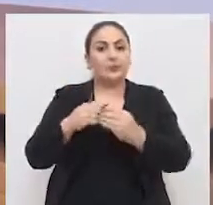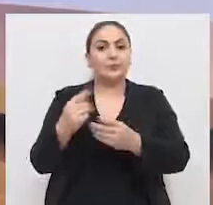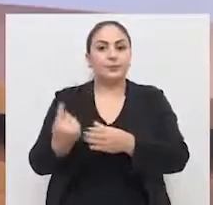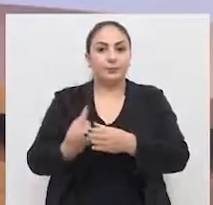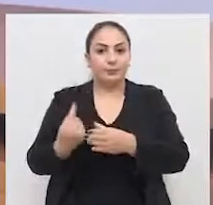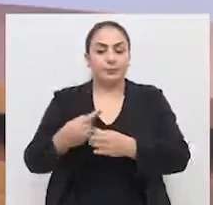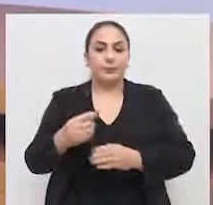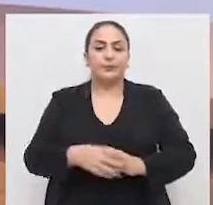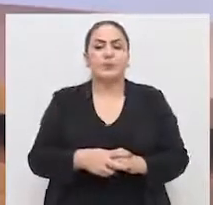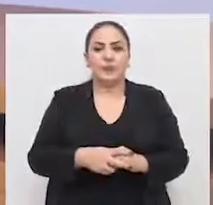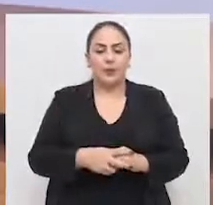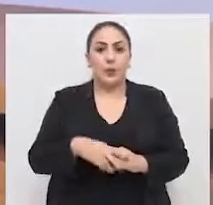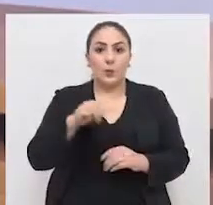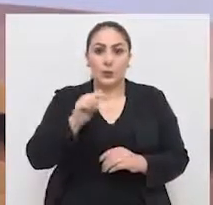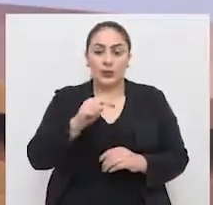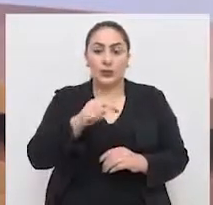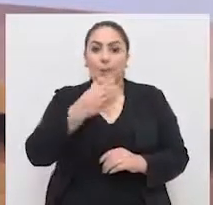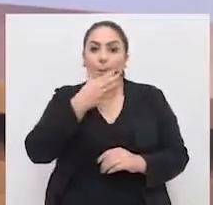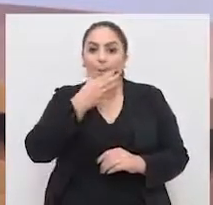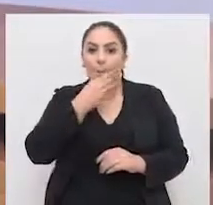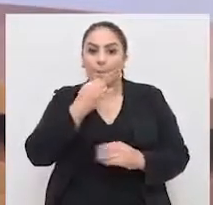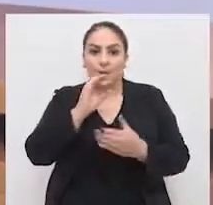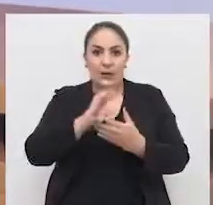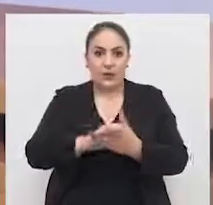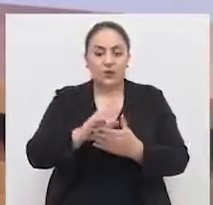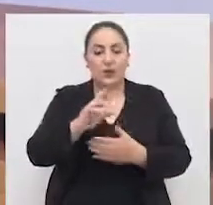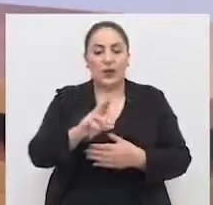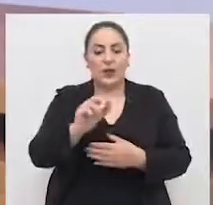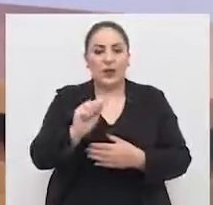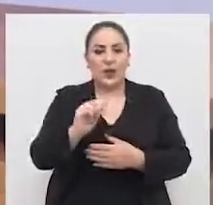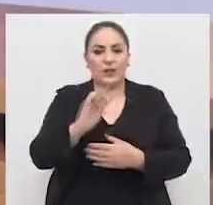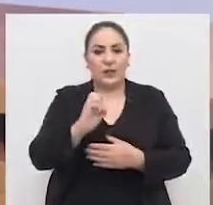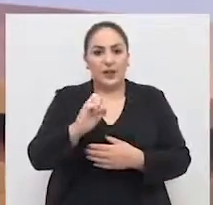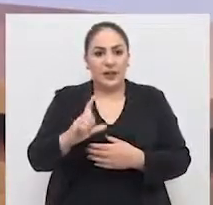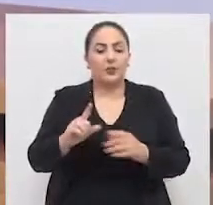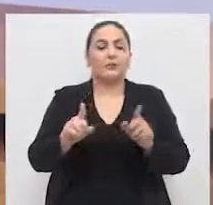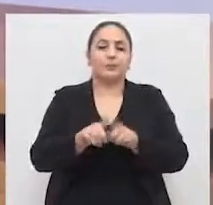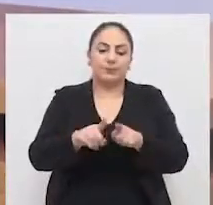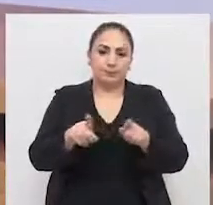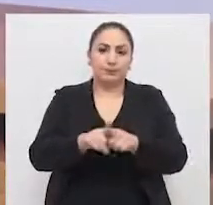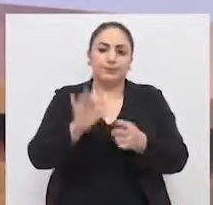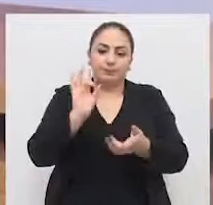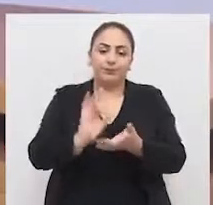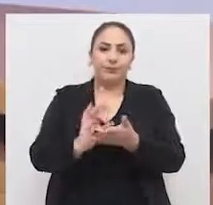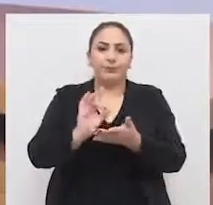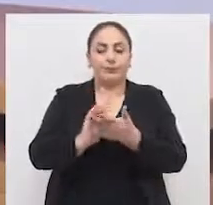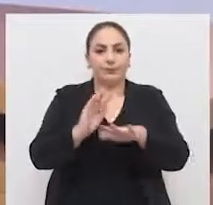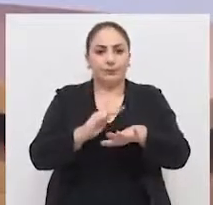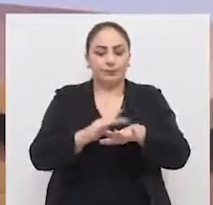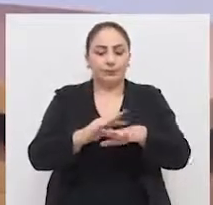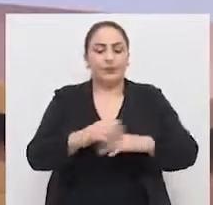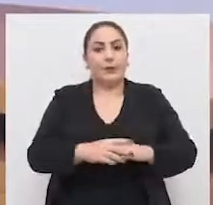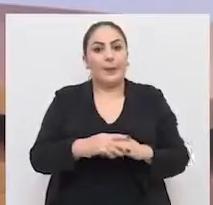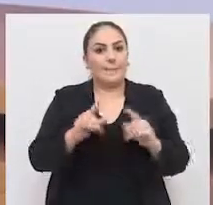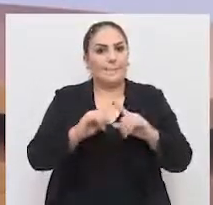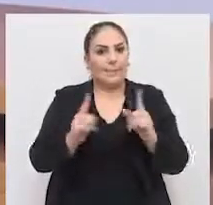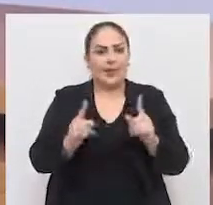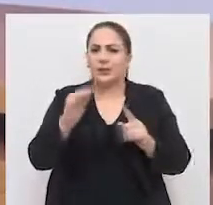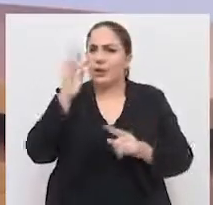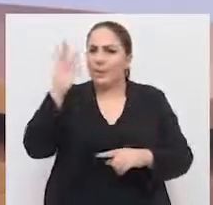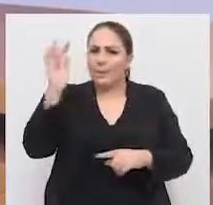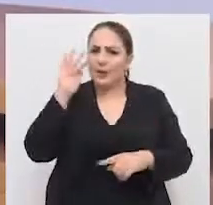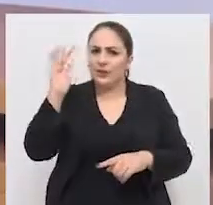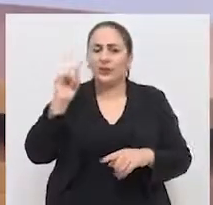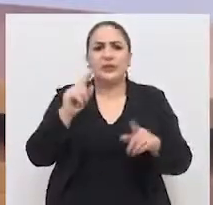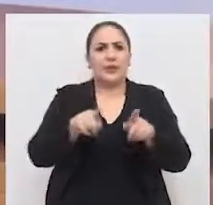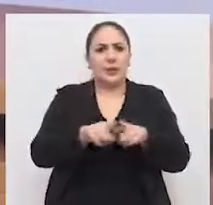do isolamento. O seu marido, Rafael Fáquio, também fez o exame e confirmou a doença. Mas eles